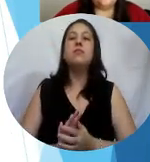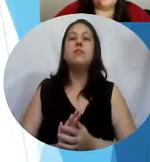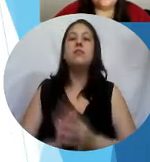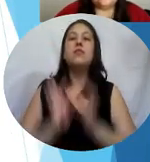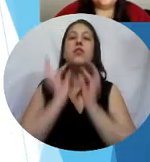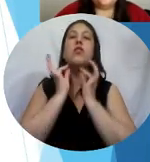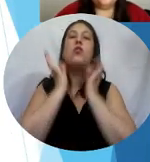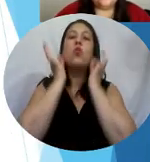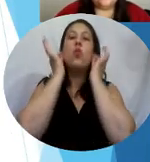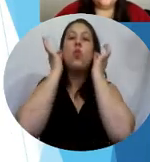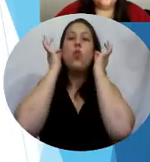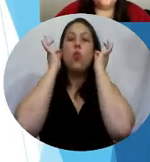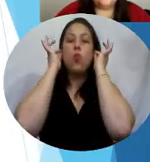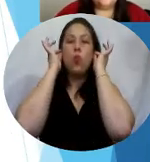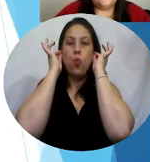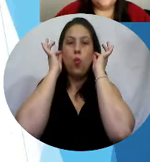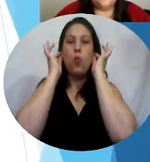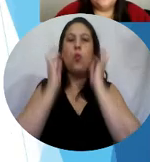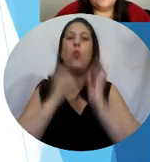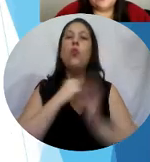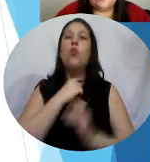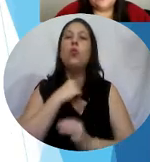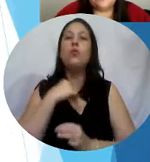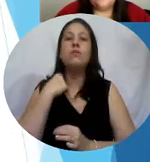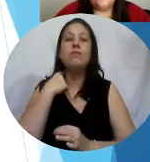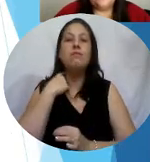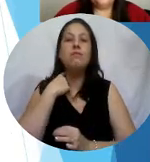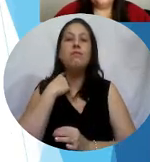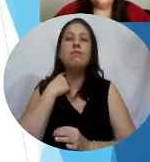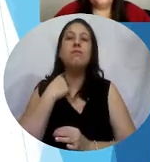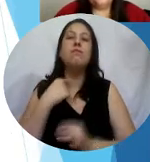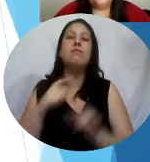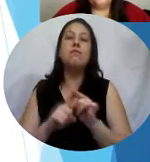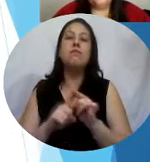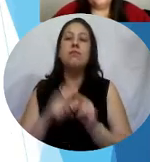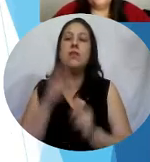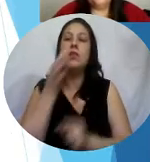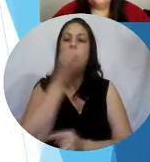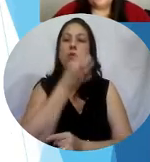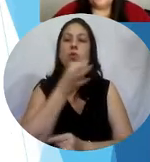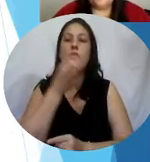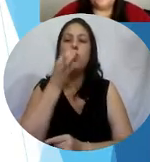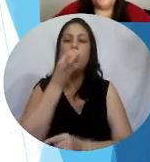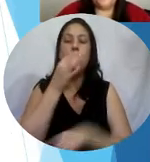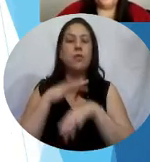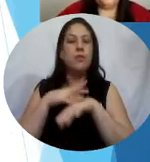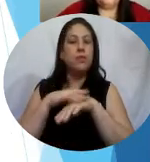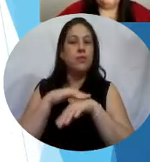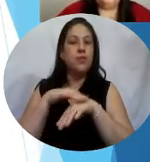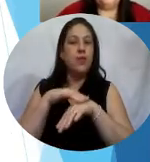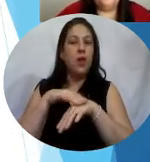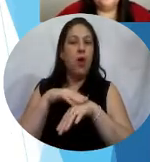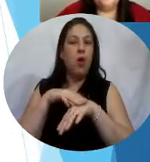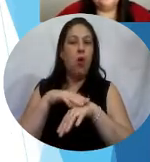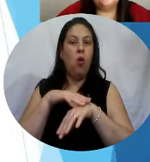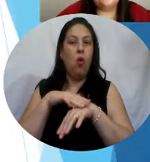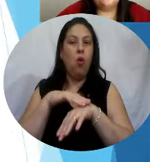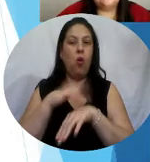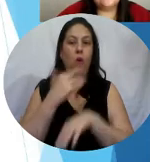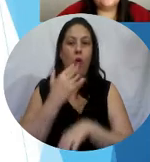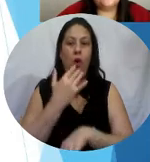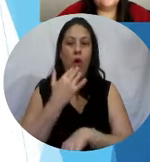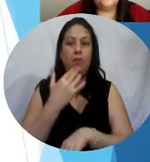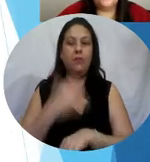usando um fone que está pendurado abaixo do meu queixo, estou usando um batom marrom. Então, hoje nós